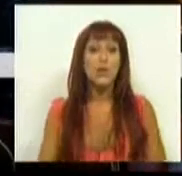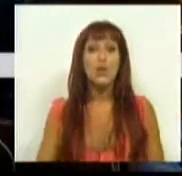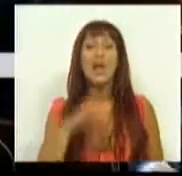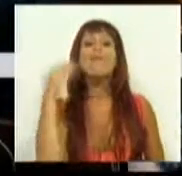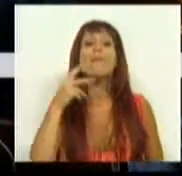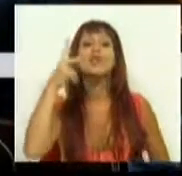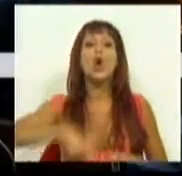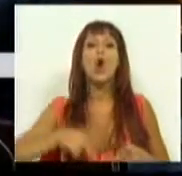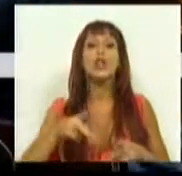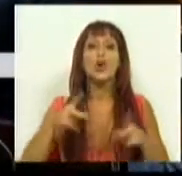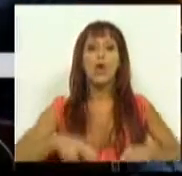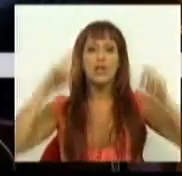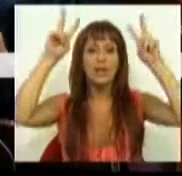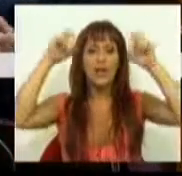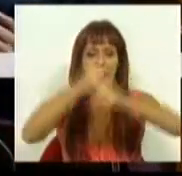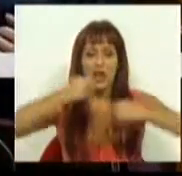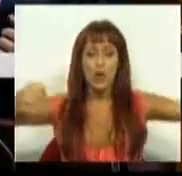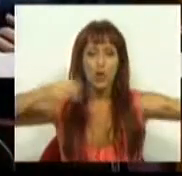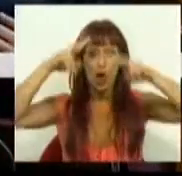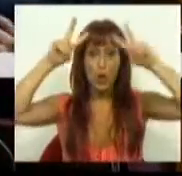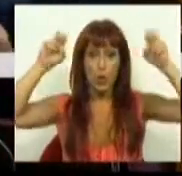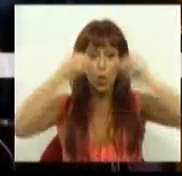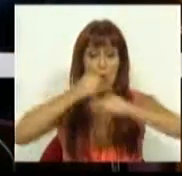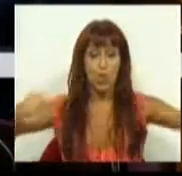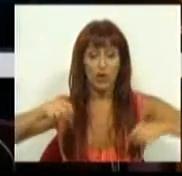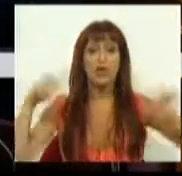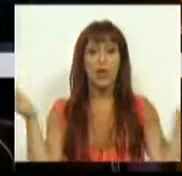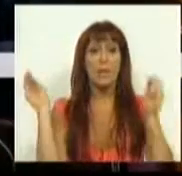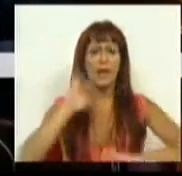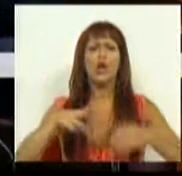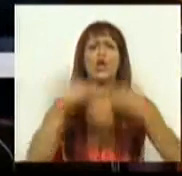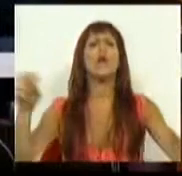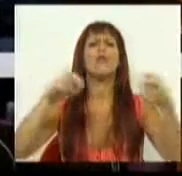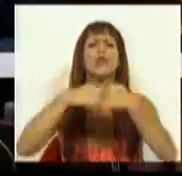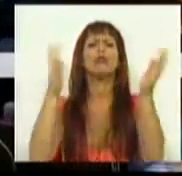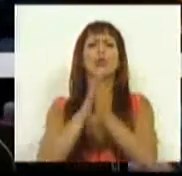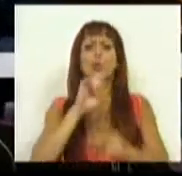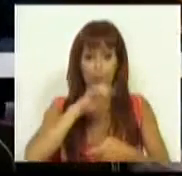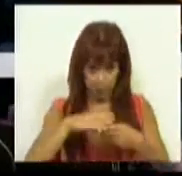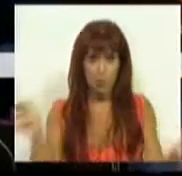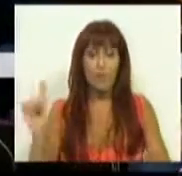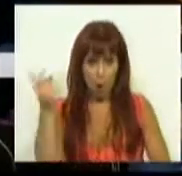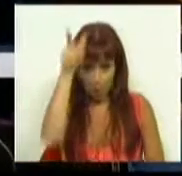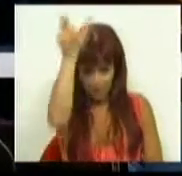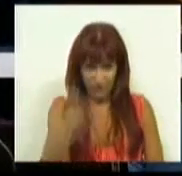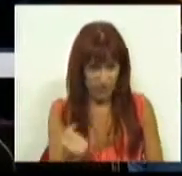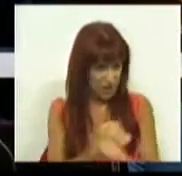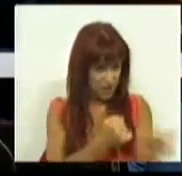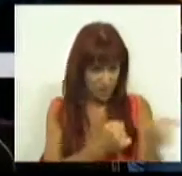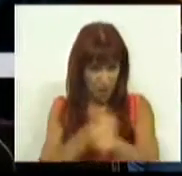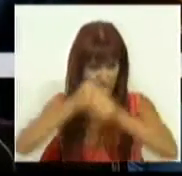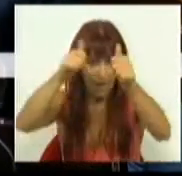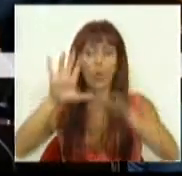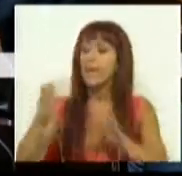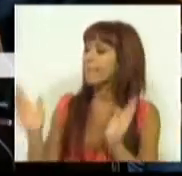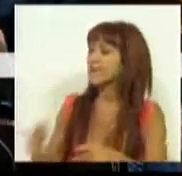famoso corte das gorduras. As gorduras que na campanha eleitoral os senhores diziam que resolviam tudo. E podiam resolver, se vocês trabalhassem bem. Quando